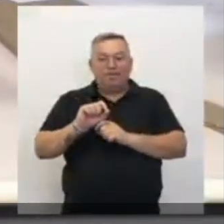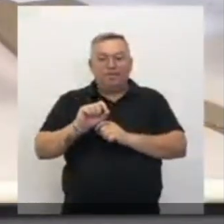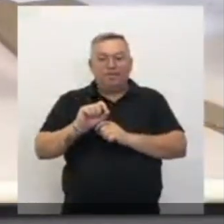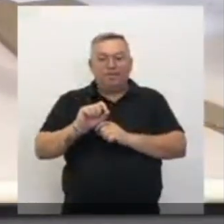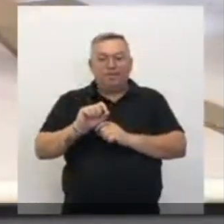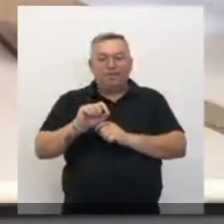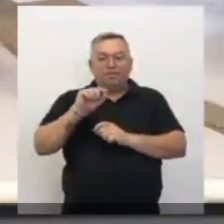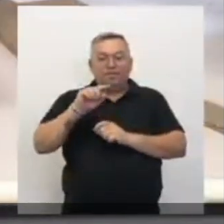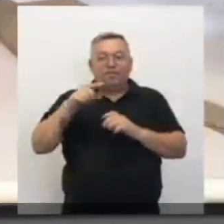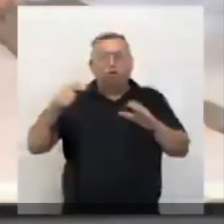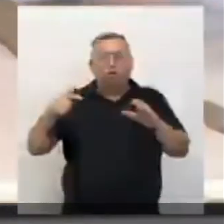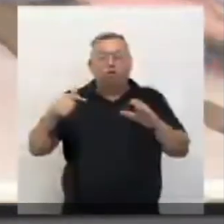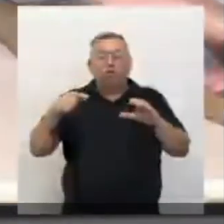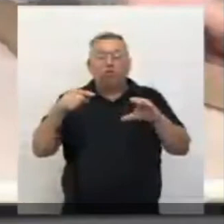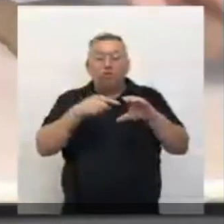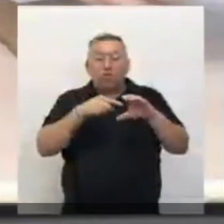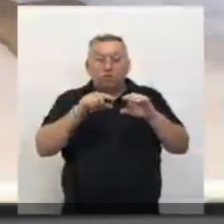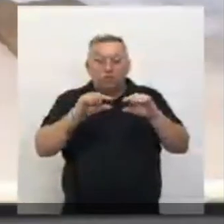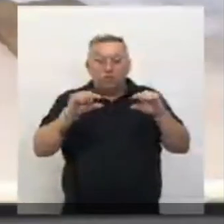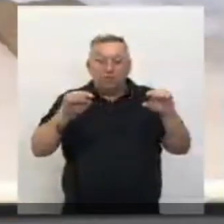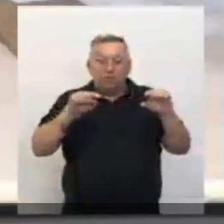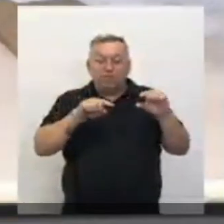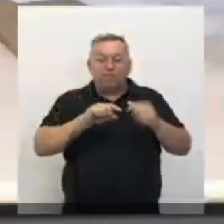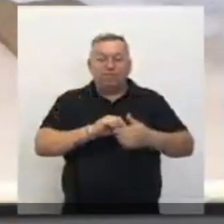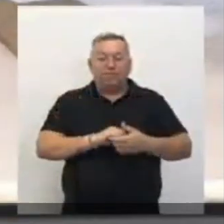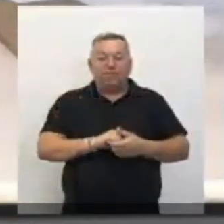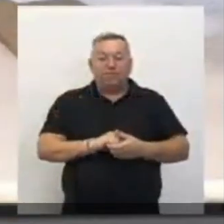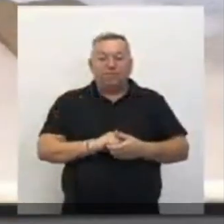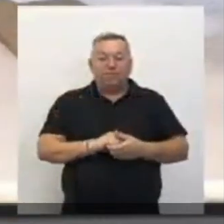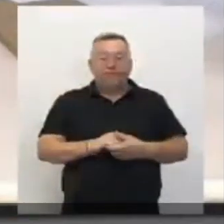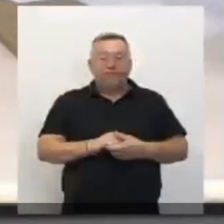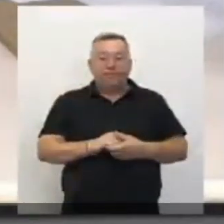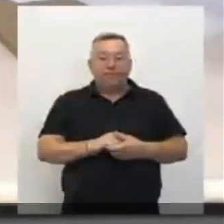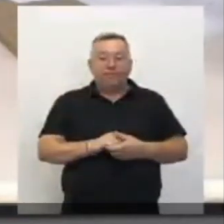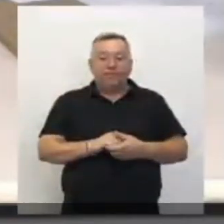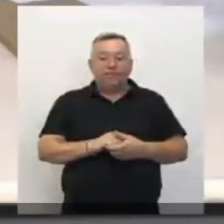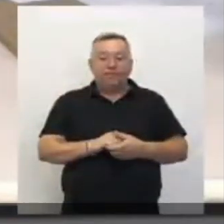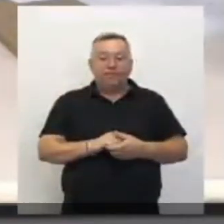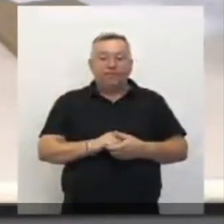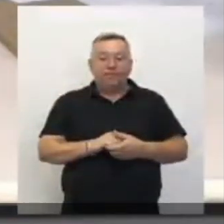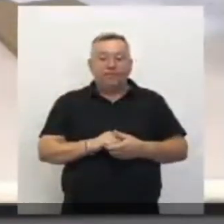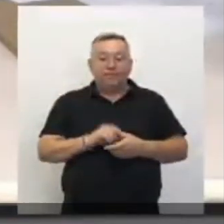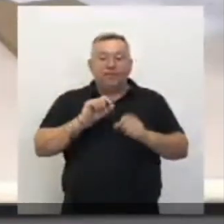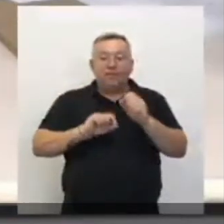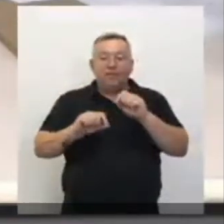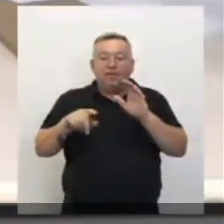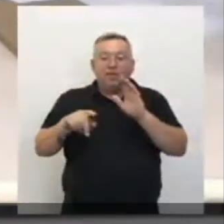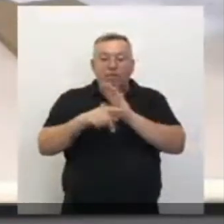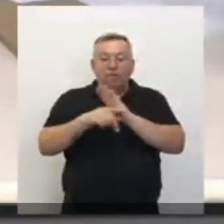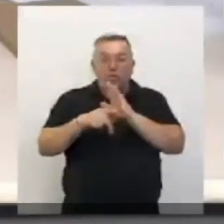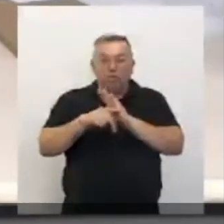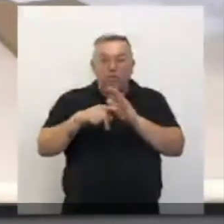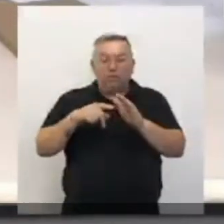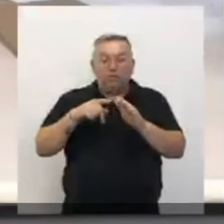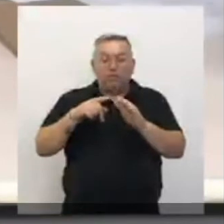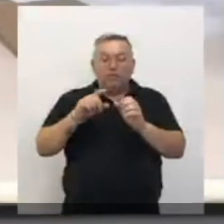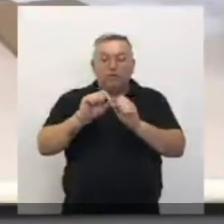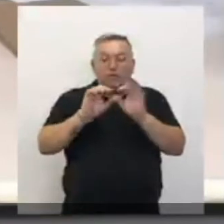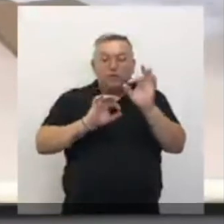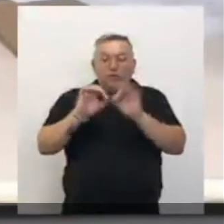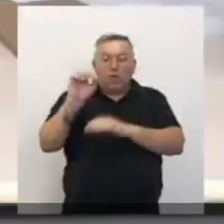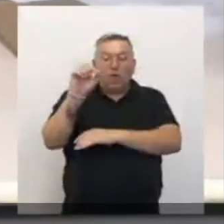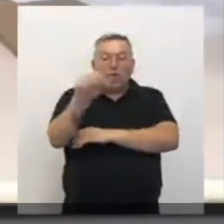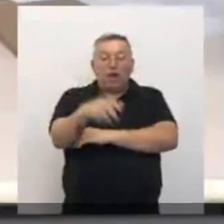esses furos, basicamente, que vão ser os meus pontos ali, como se fosse na construção do